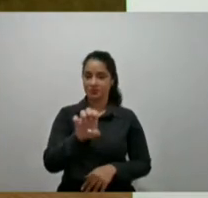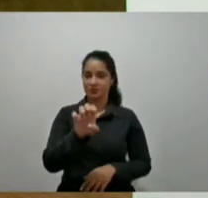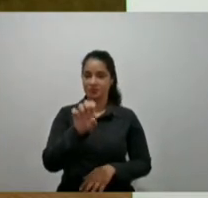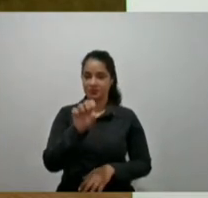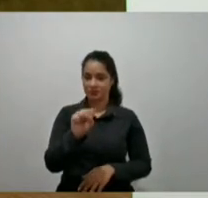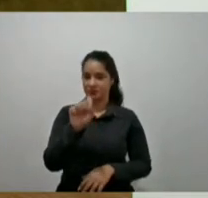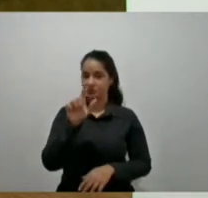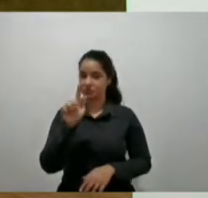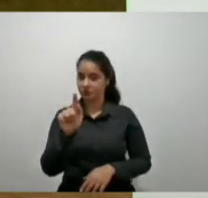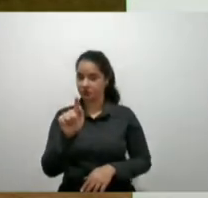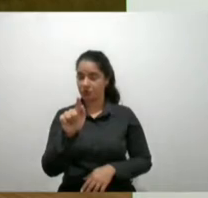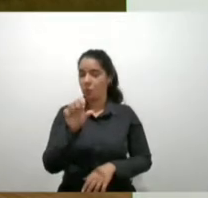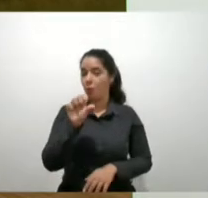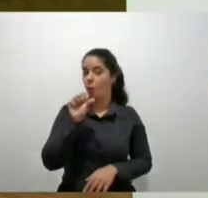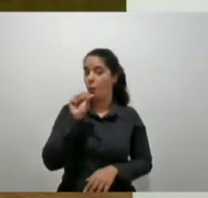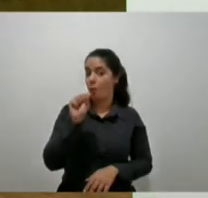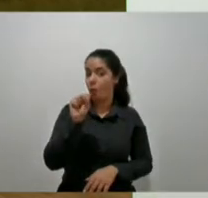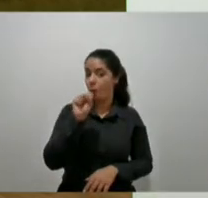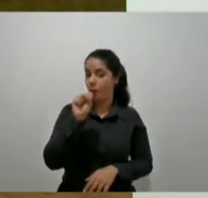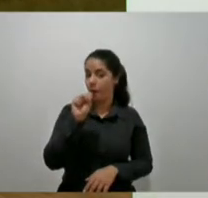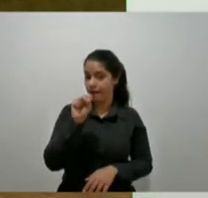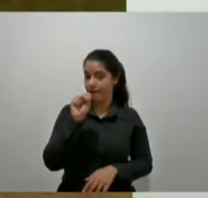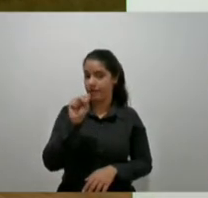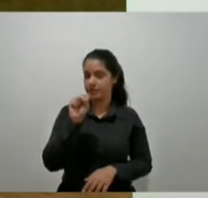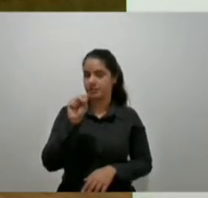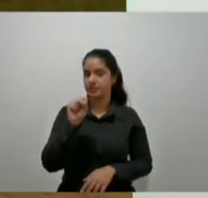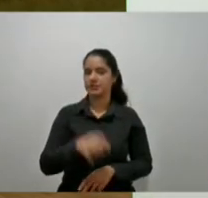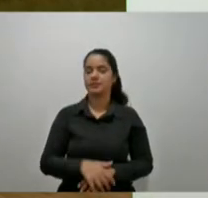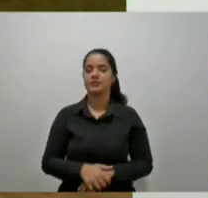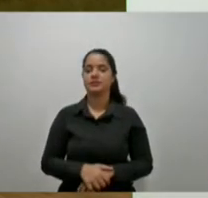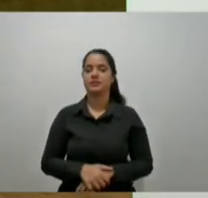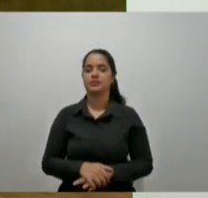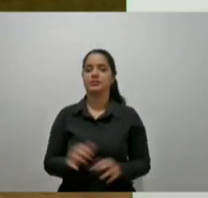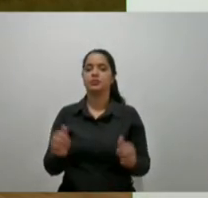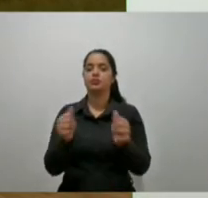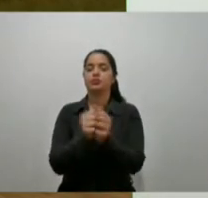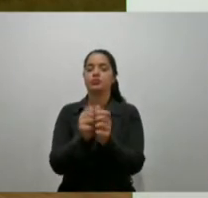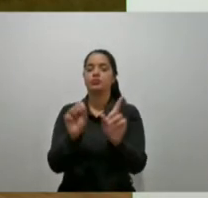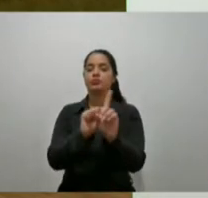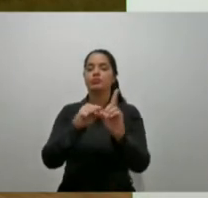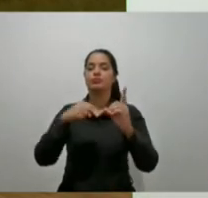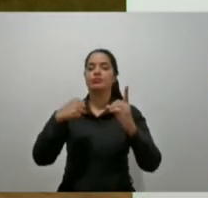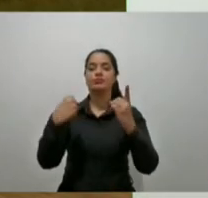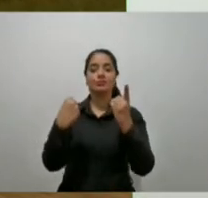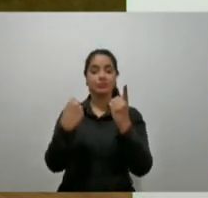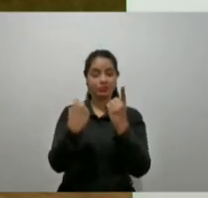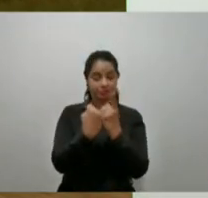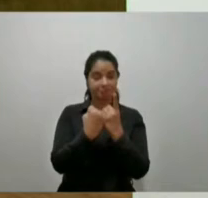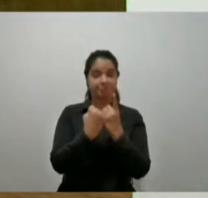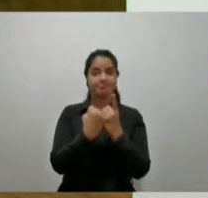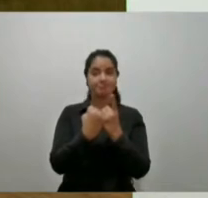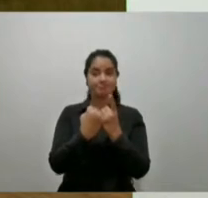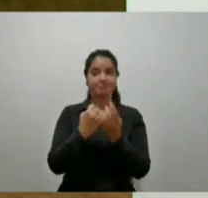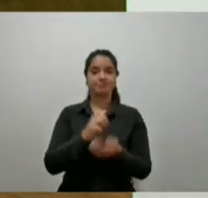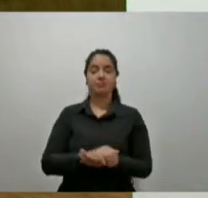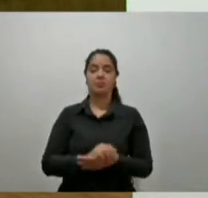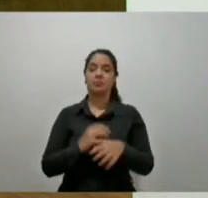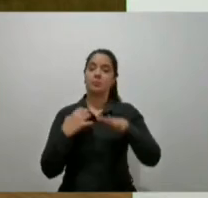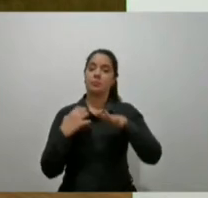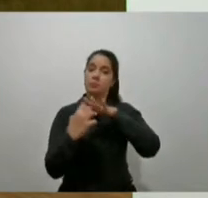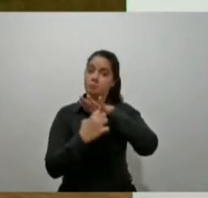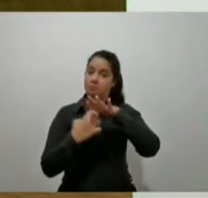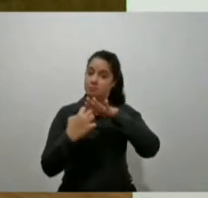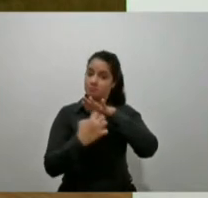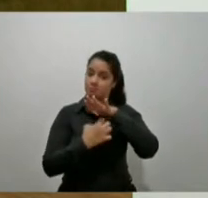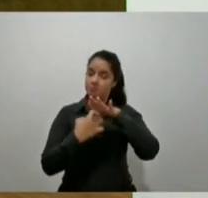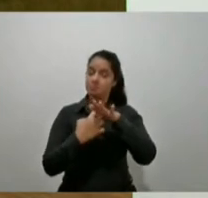está colocada ao lado do social, exatamente para que a gente, nas empresas, debruce um olhar